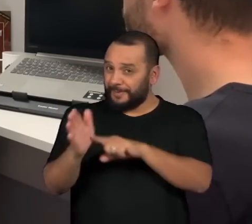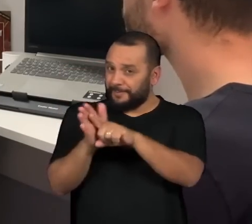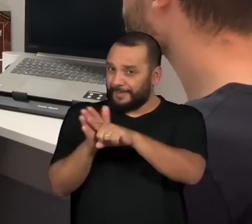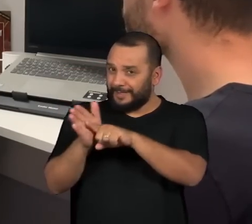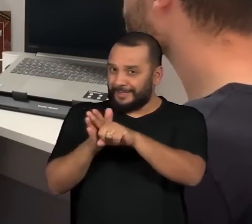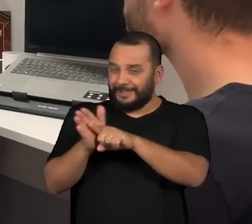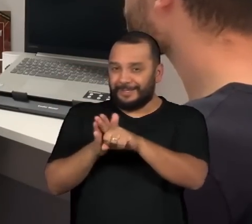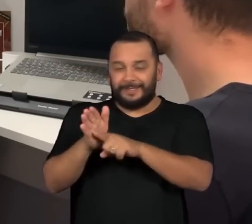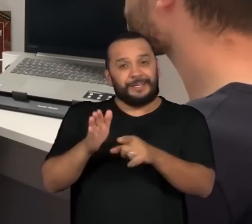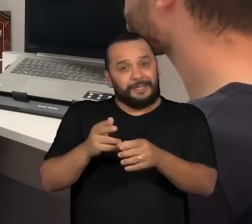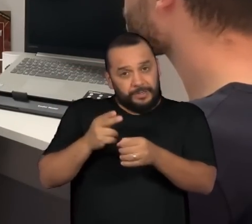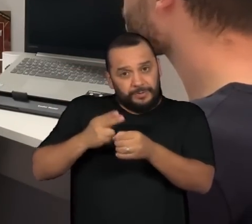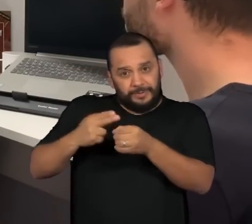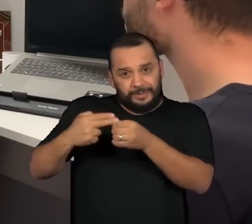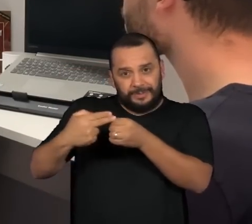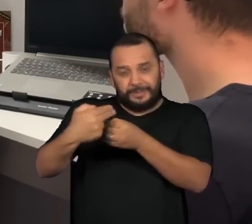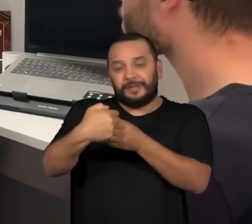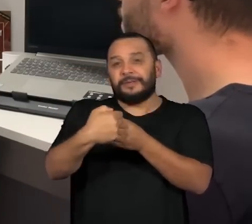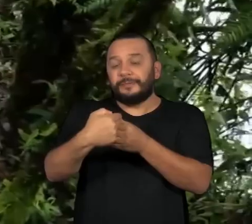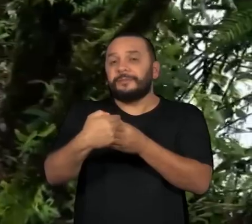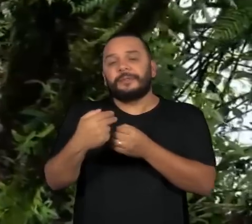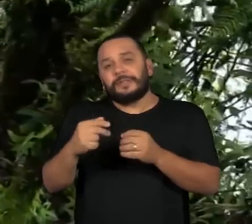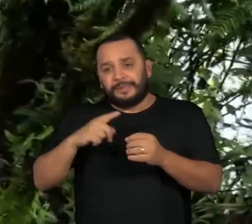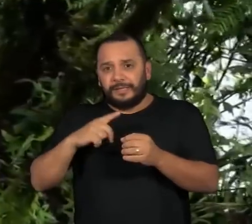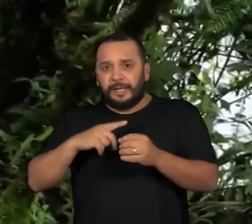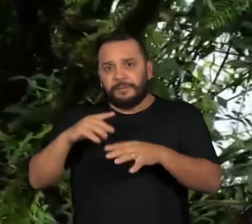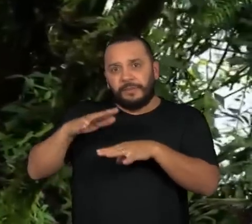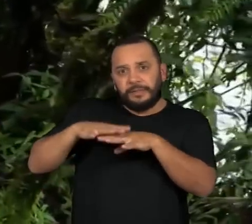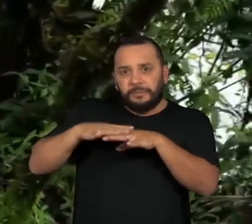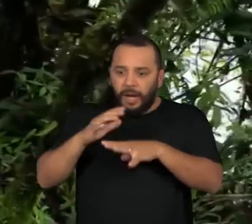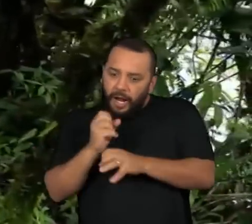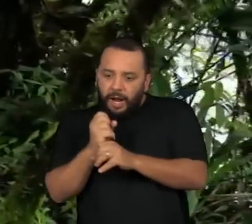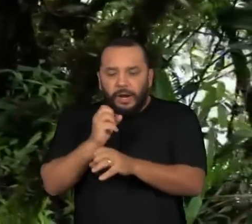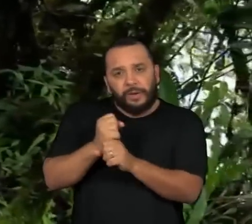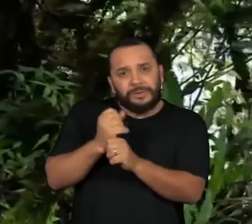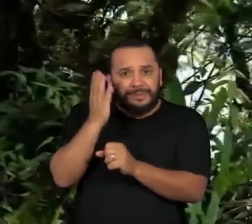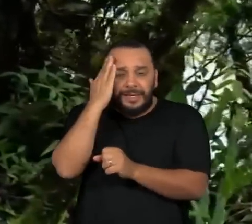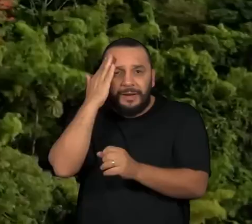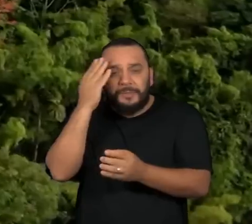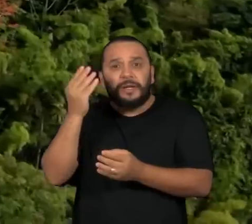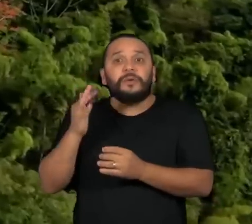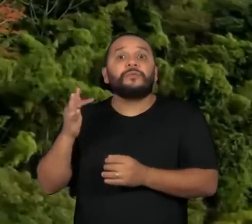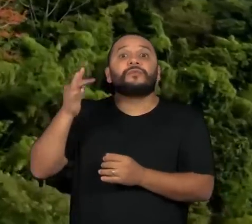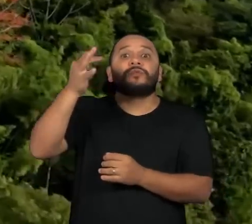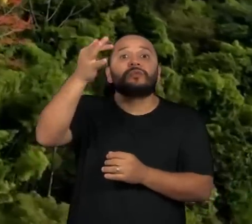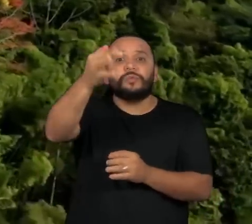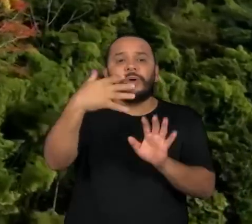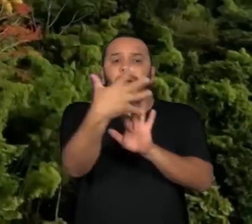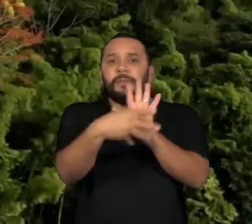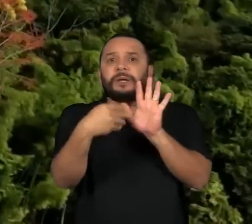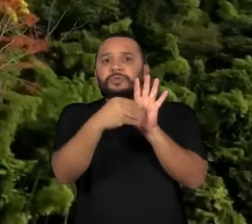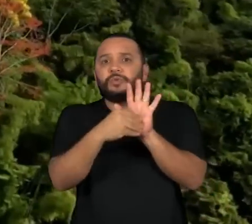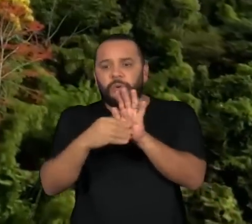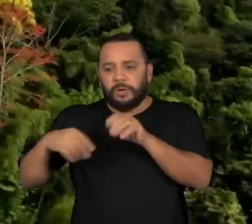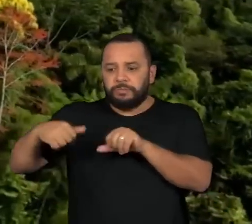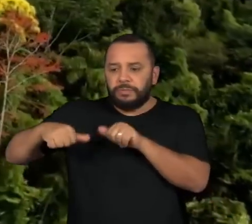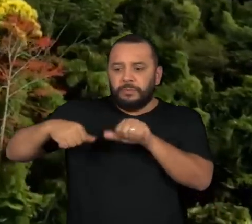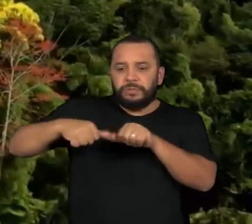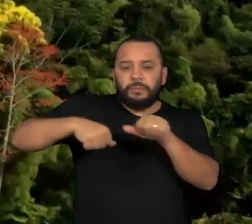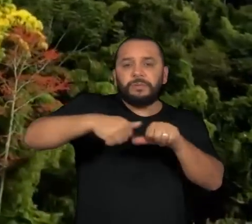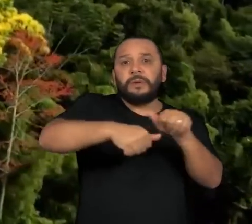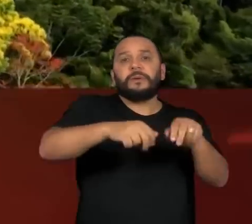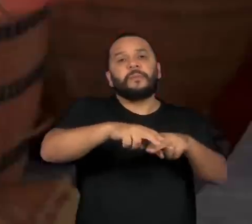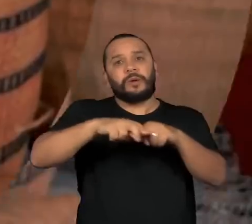Pesquisadores da Unicamp criam cálculos matemáticos capazes de prever as transformações na Amazônia a partir das